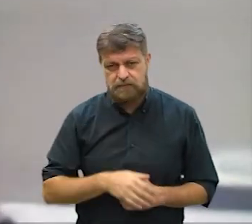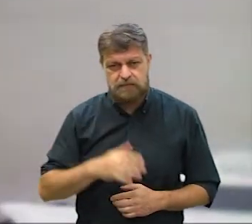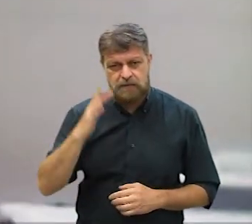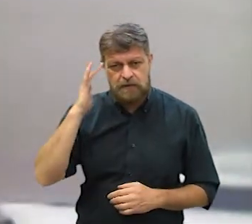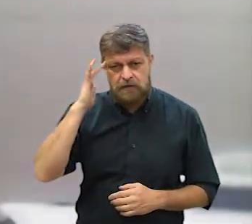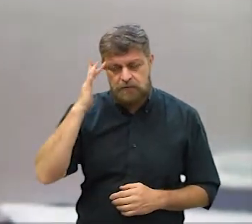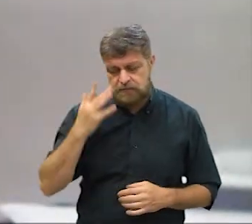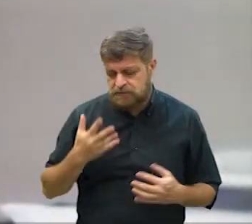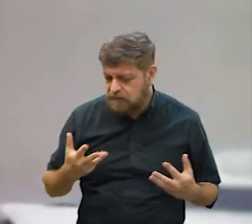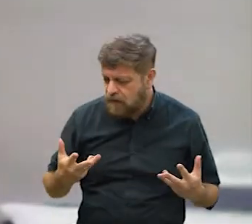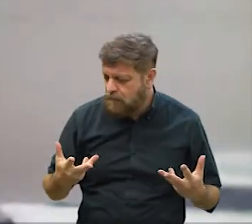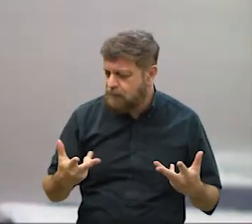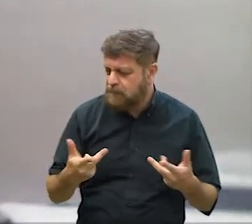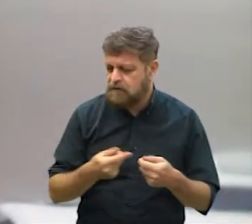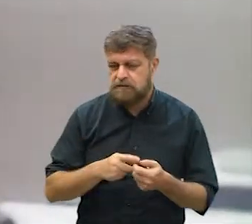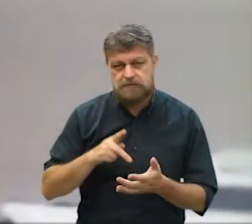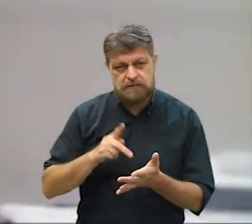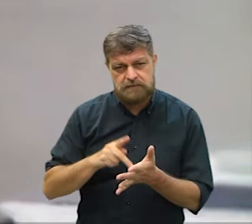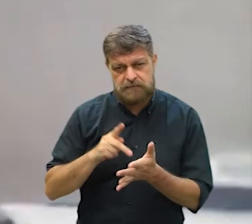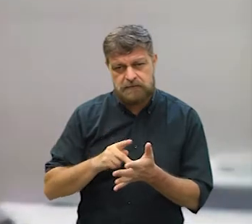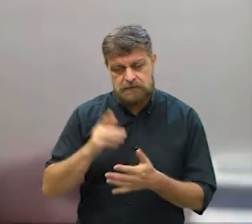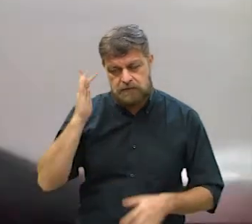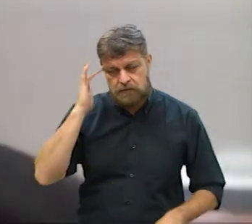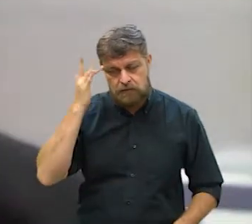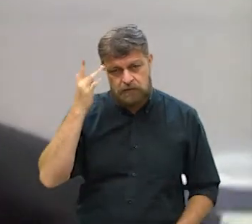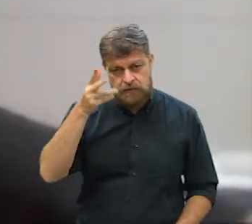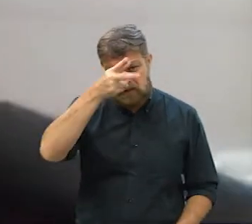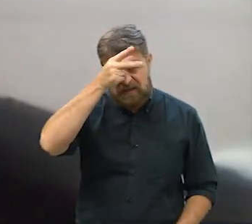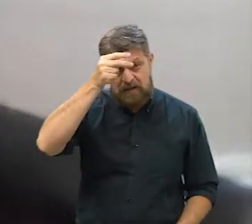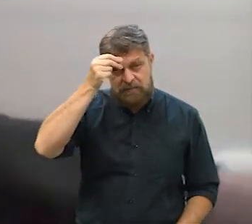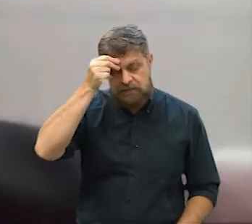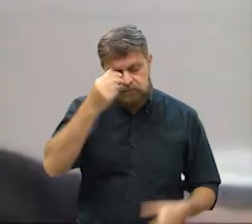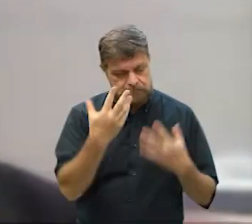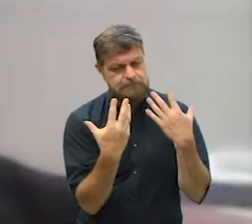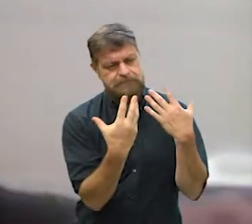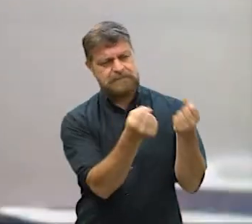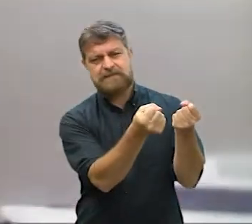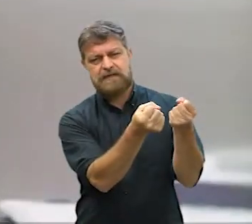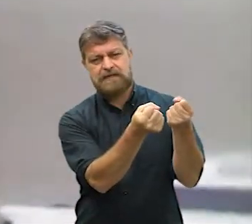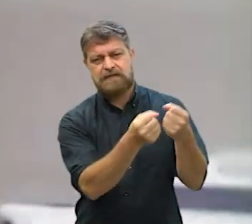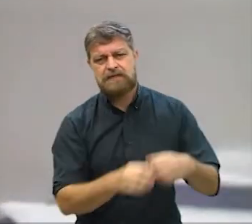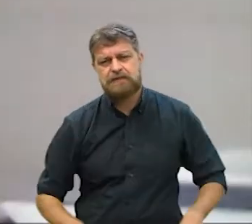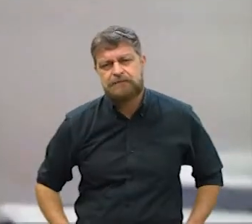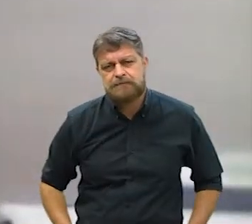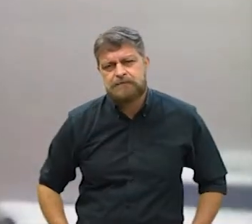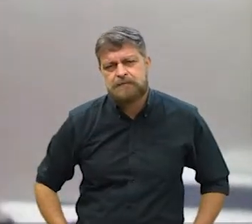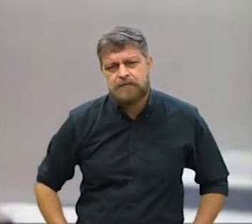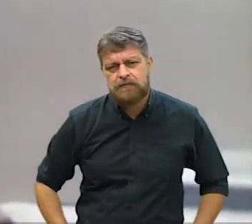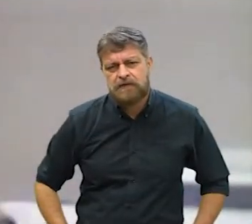seria maravilhoso, realmente. Eu acho até que o prefeito toparia, porque